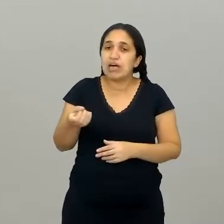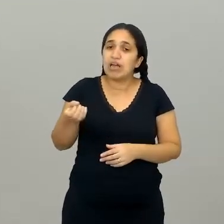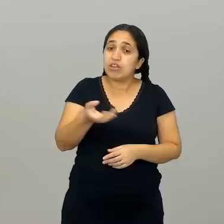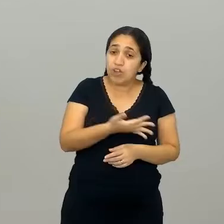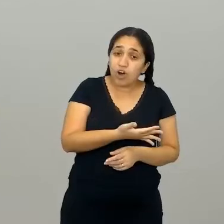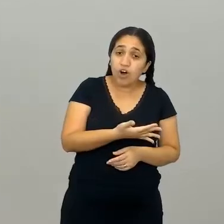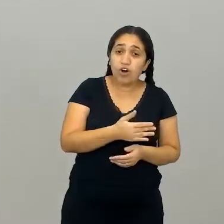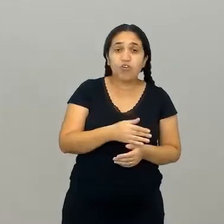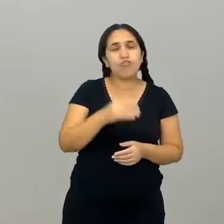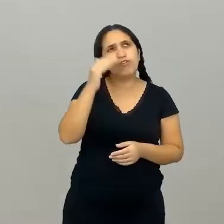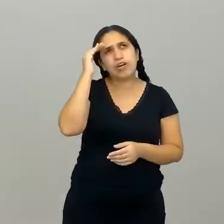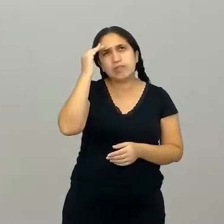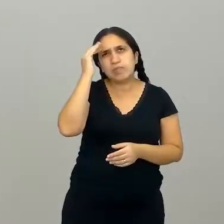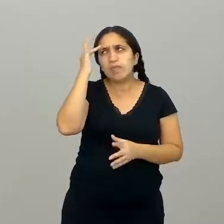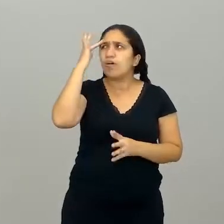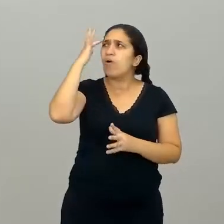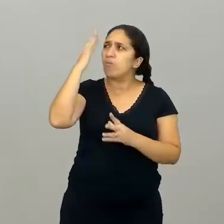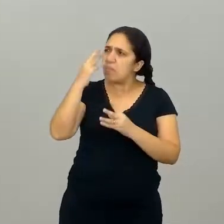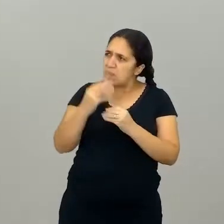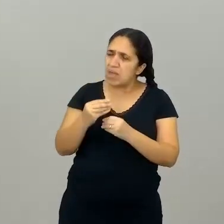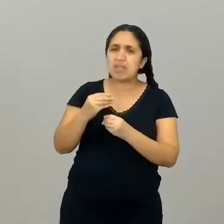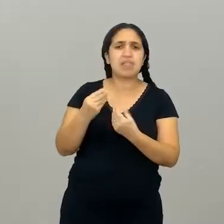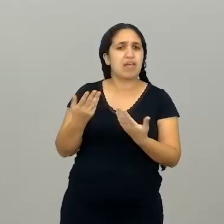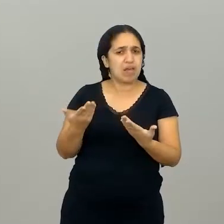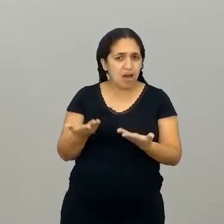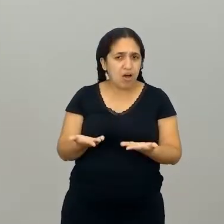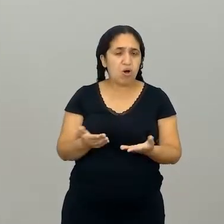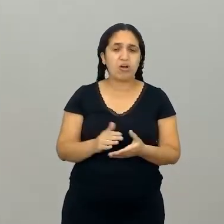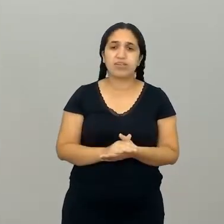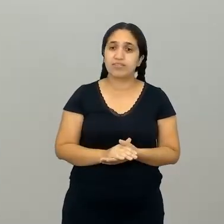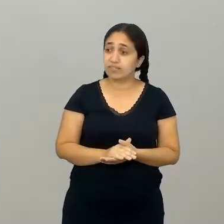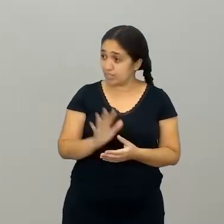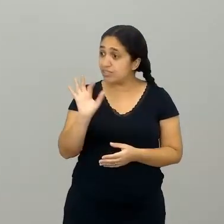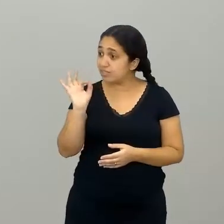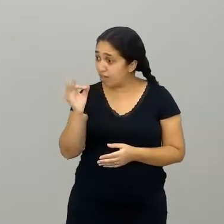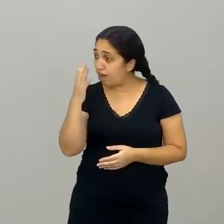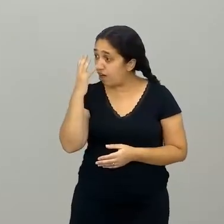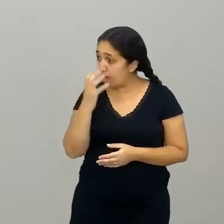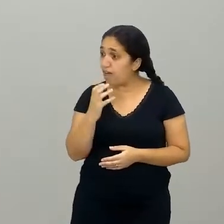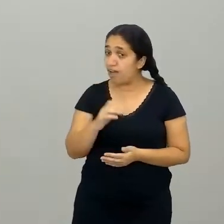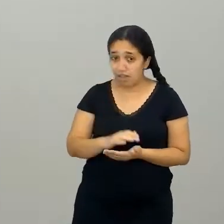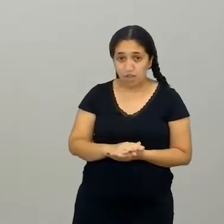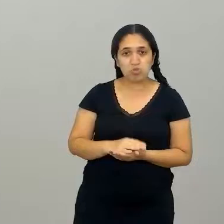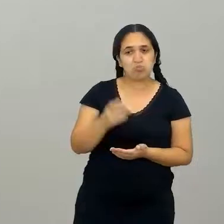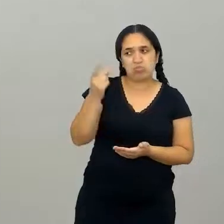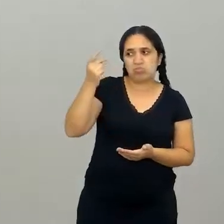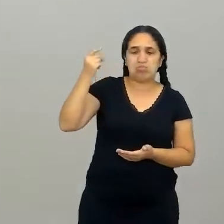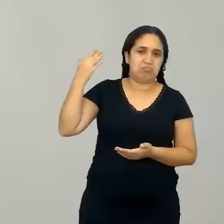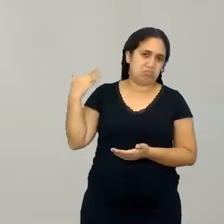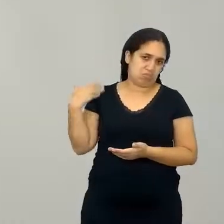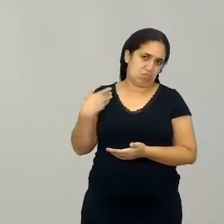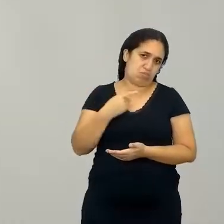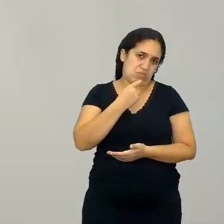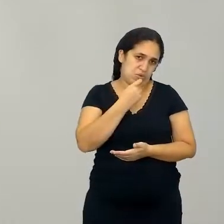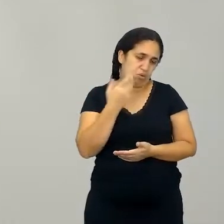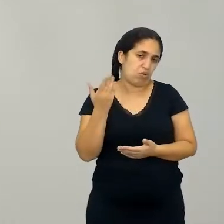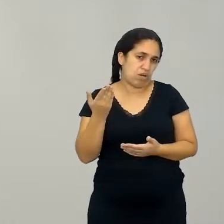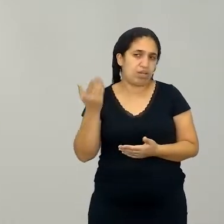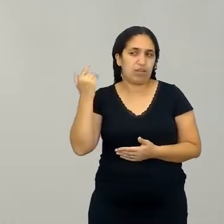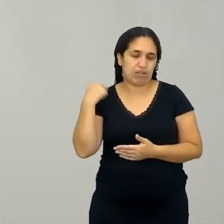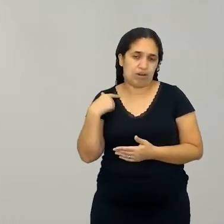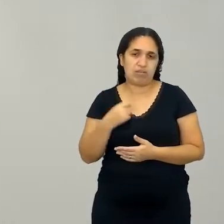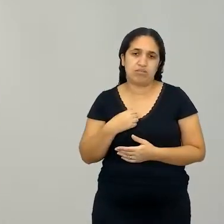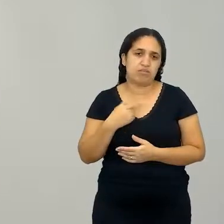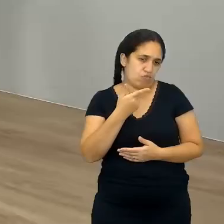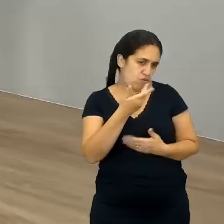novas compreensões da realidade. Gente, isso é sério. Há pouco tempo atrás, Valmir, quero dividir com você um comentário que eu acho